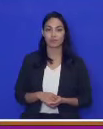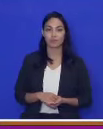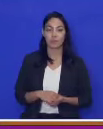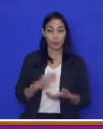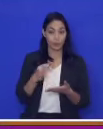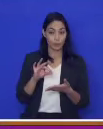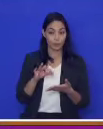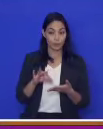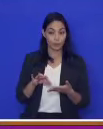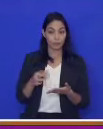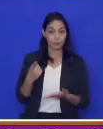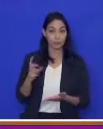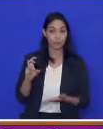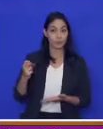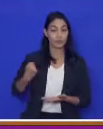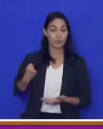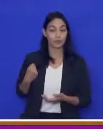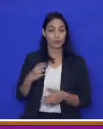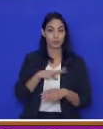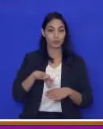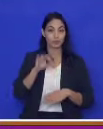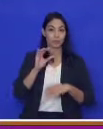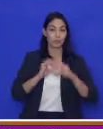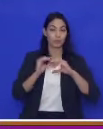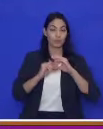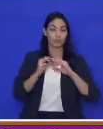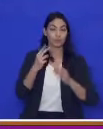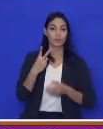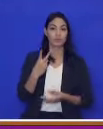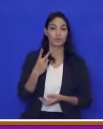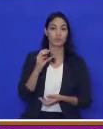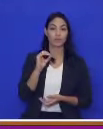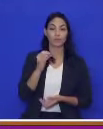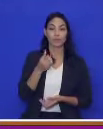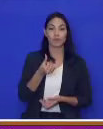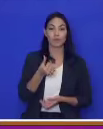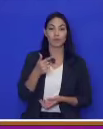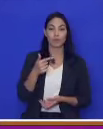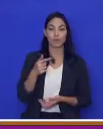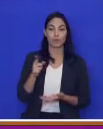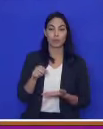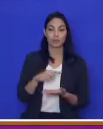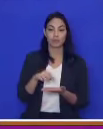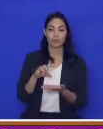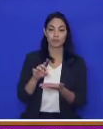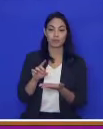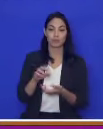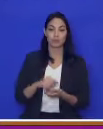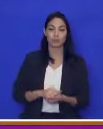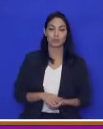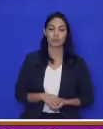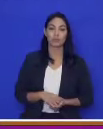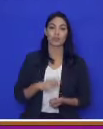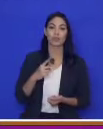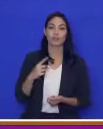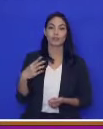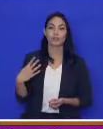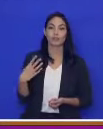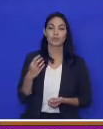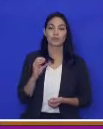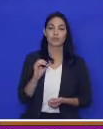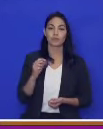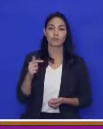Hora de conferir os 15 números sorteados no concurso 2067 da Loto Fácil. Confira comigo.